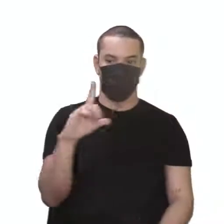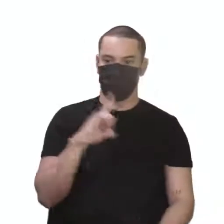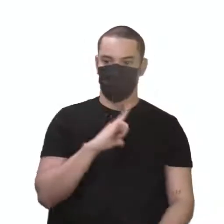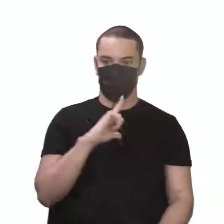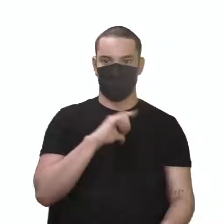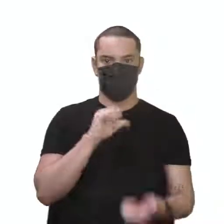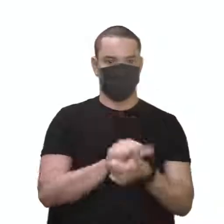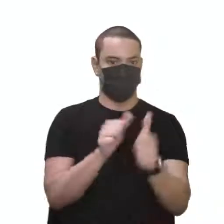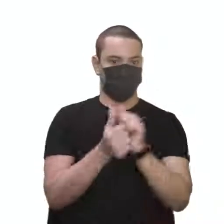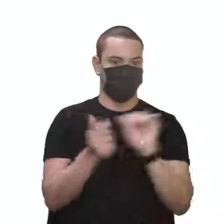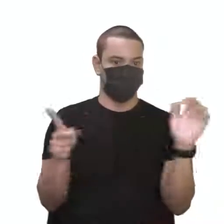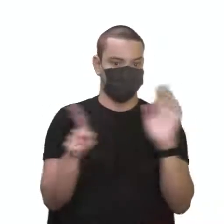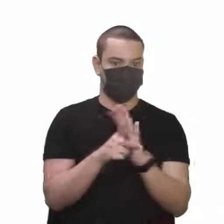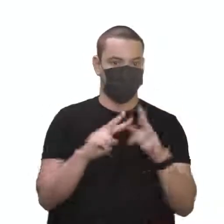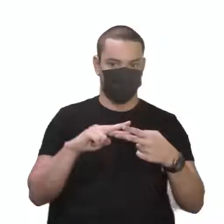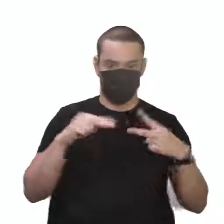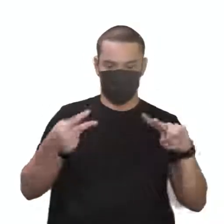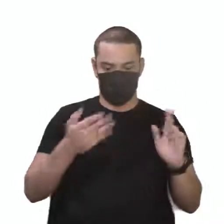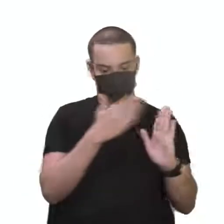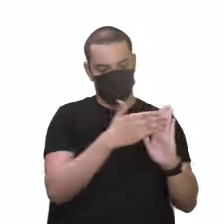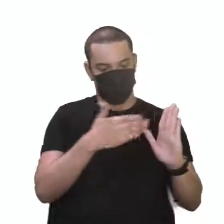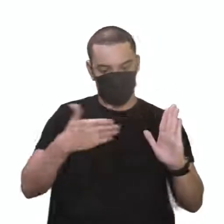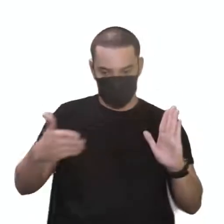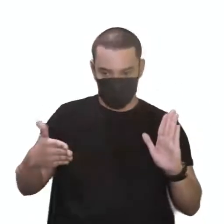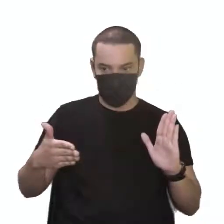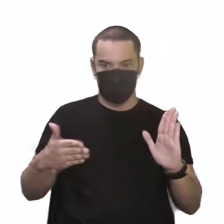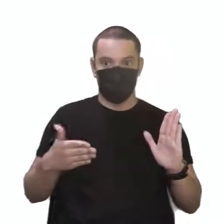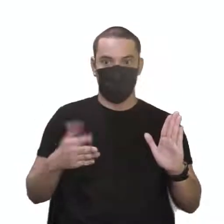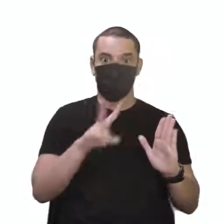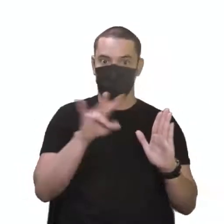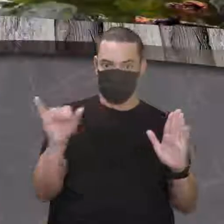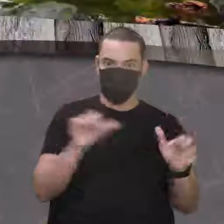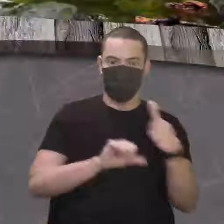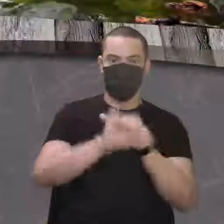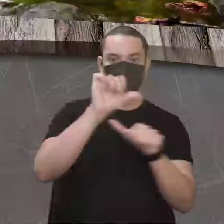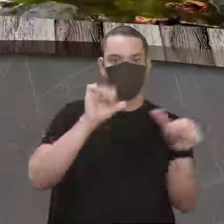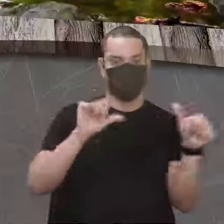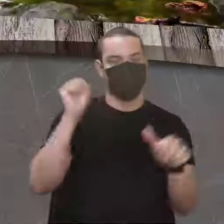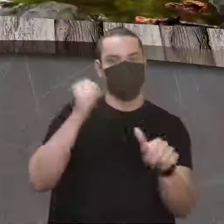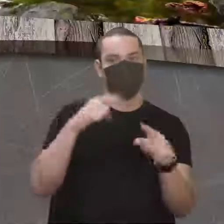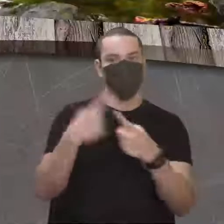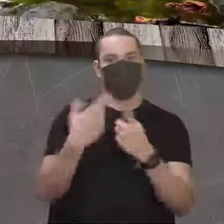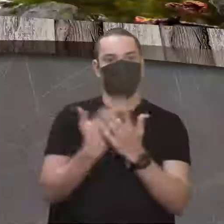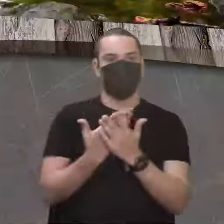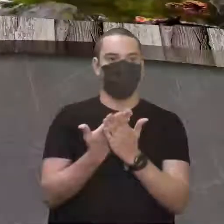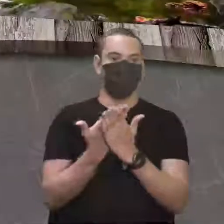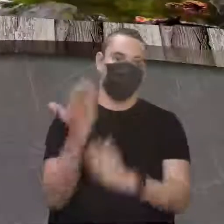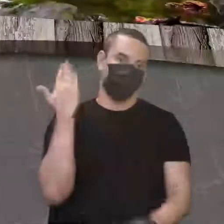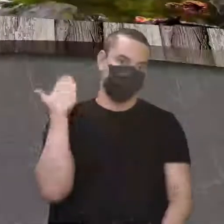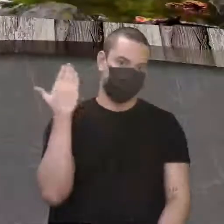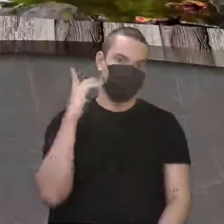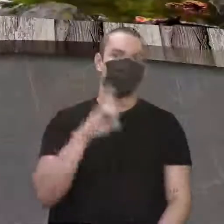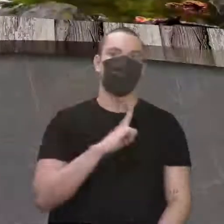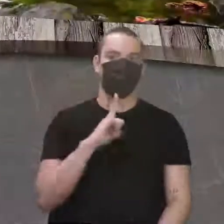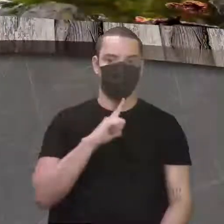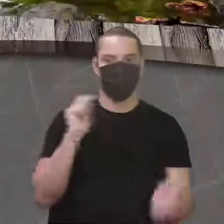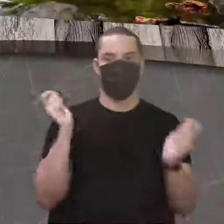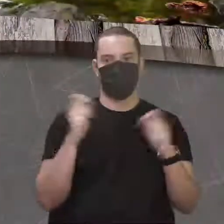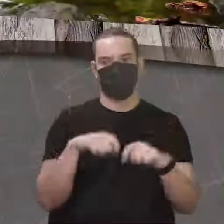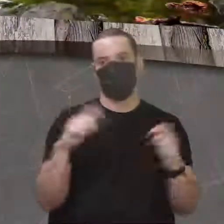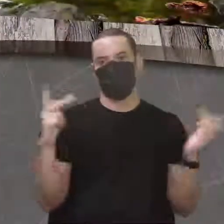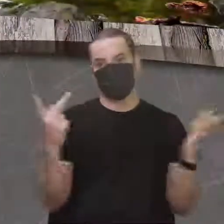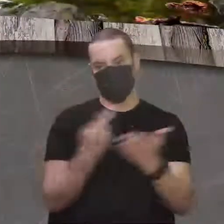ter um sequenciamento. E aí, vai ter alterações? Vai, que a gente estudou isso na aula anterior. Tem as mutações que podem